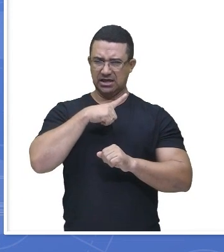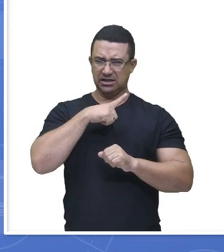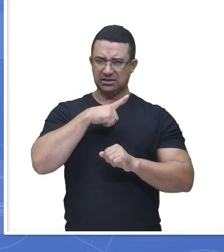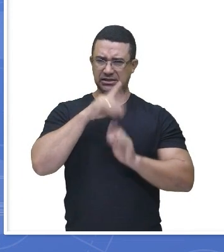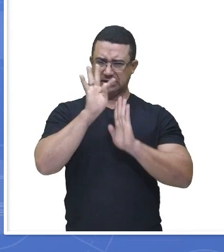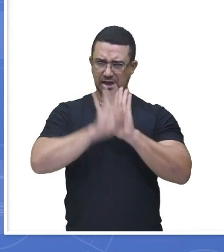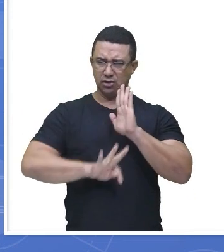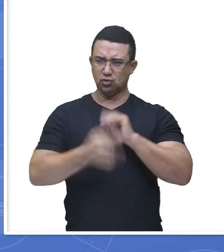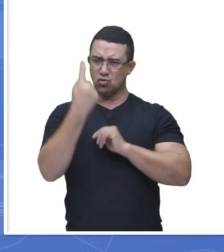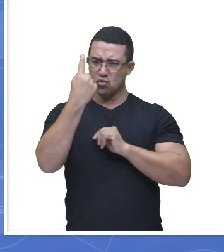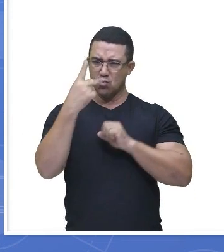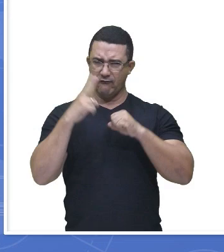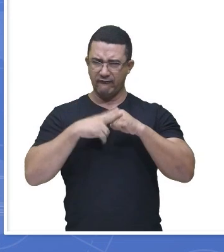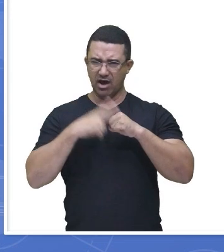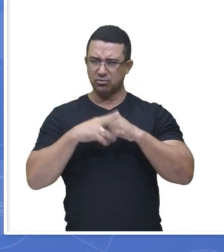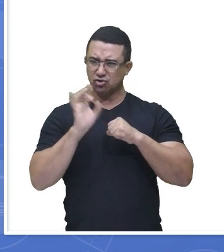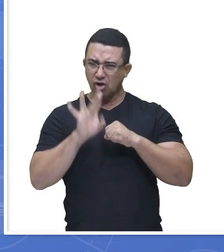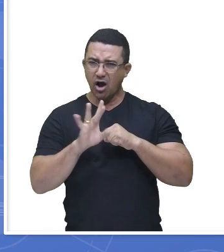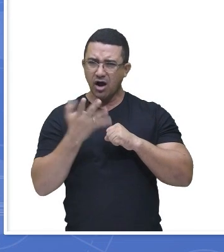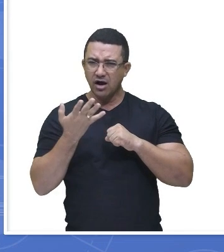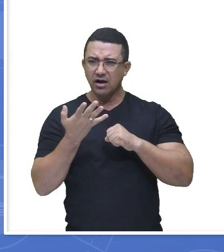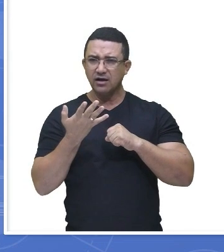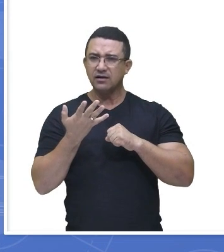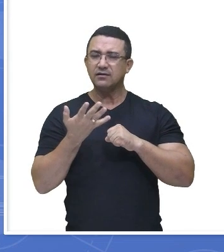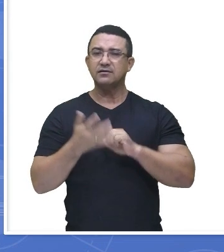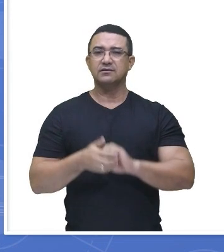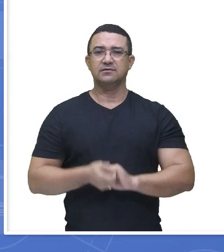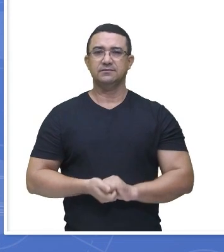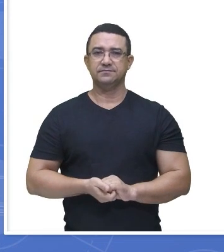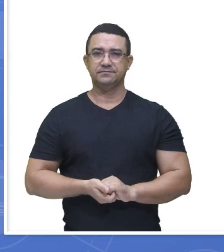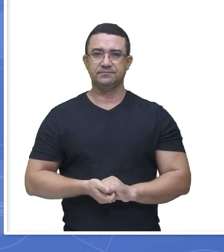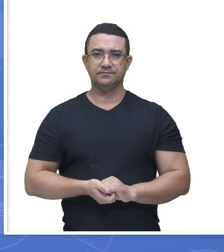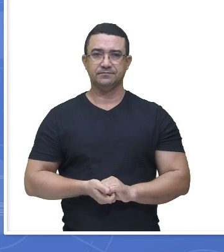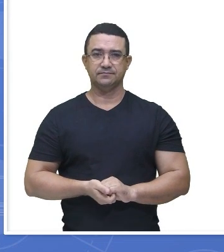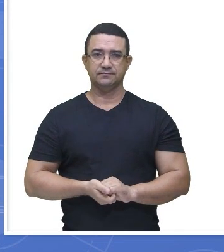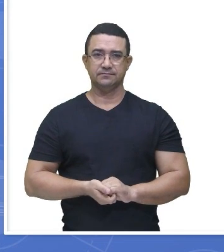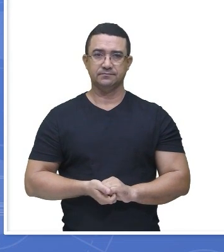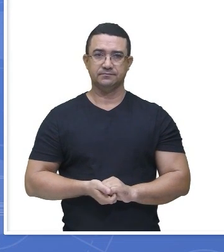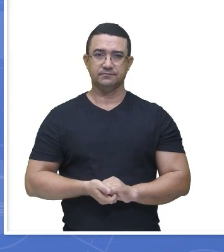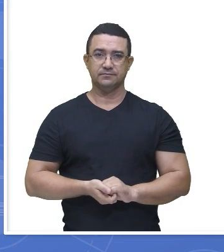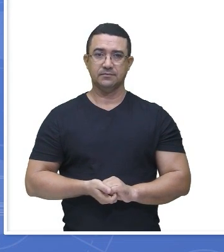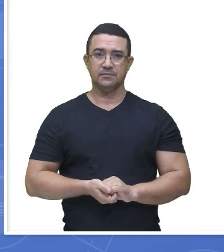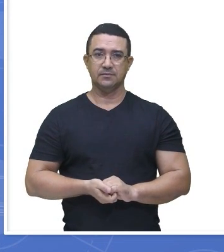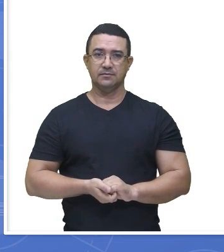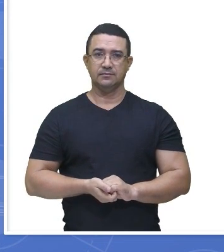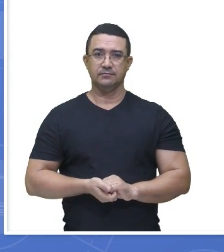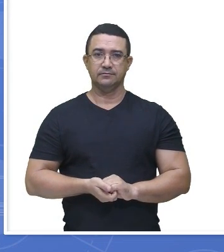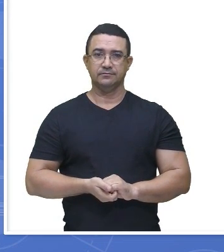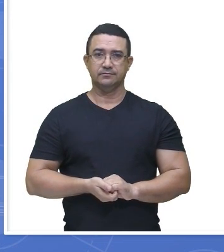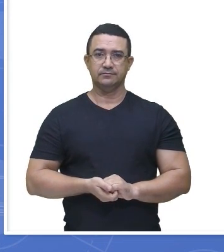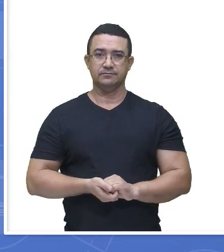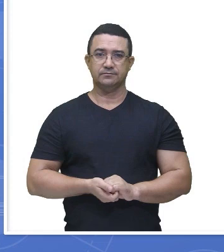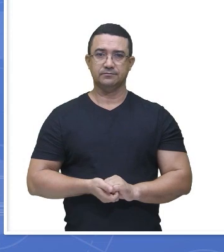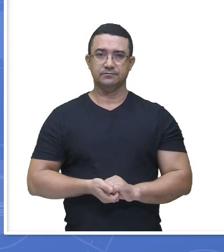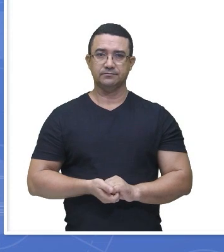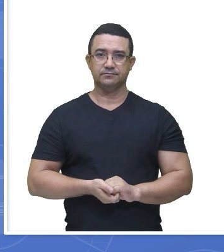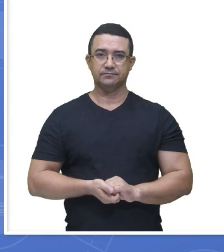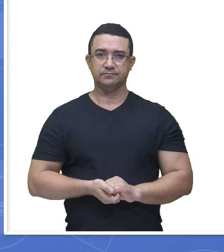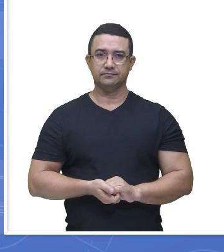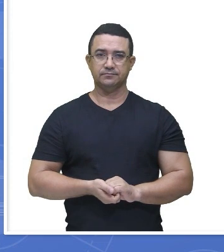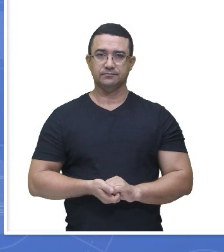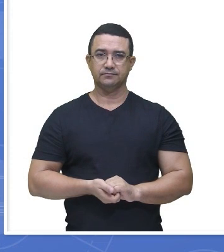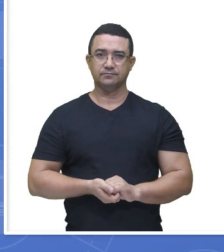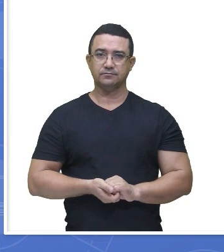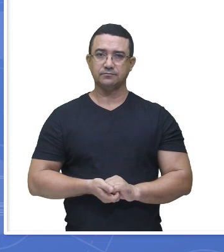ficar aqui, olha, vou botar o 4 bem aqui, que está ligado ao 2. Agora já podemos fazer o 1, né? Nunca muy extenso,